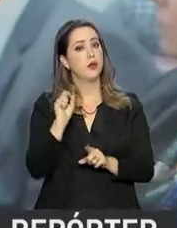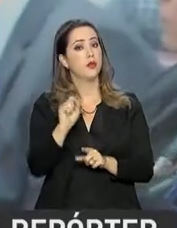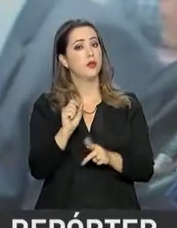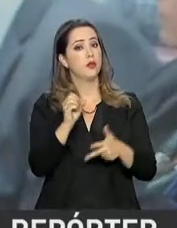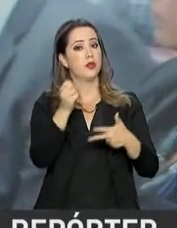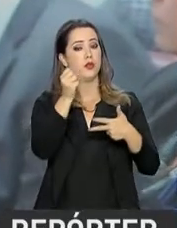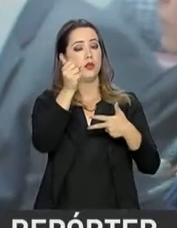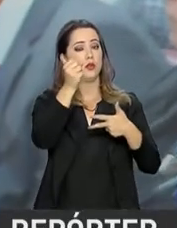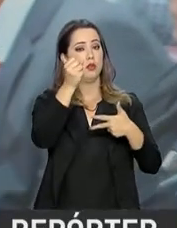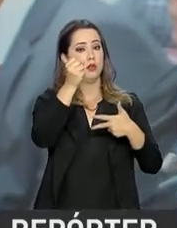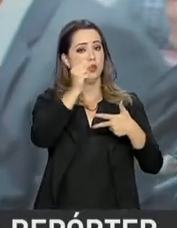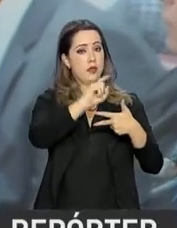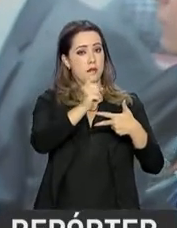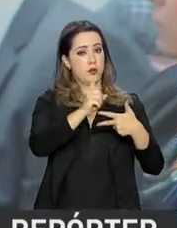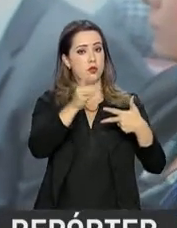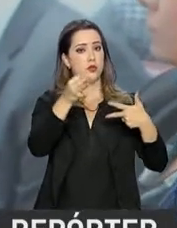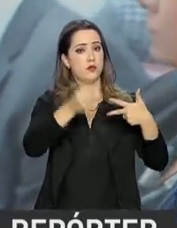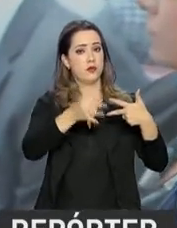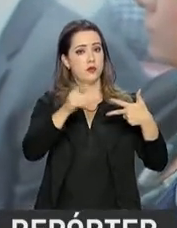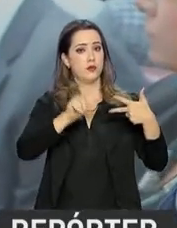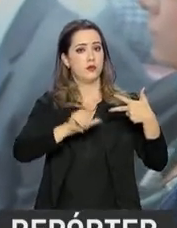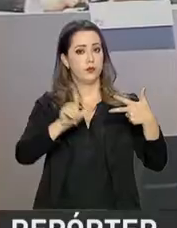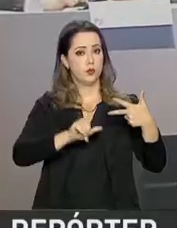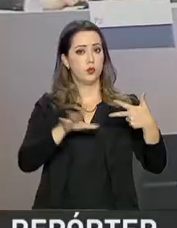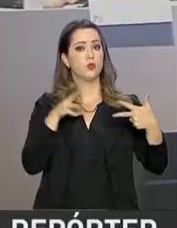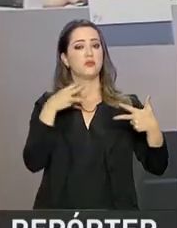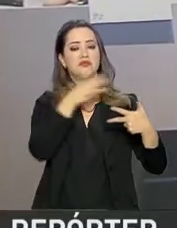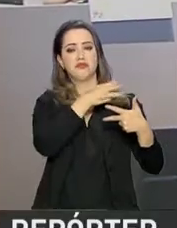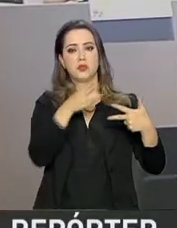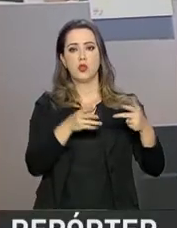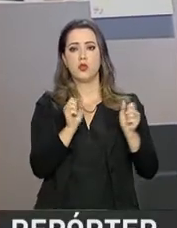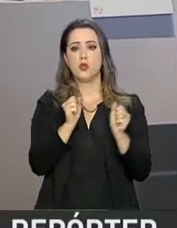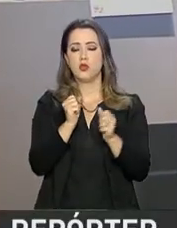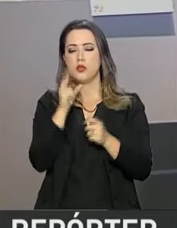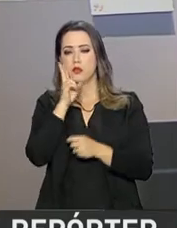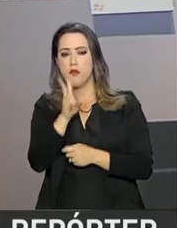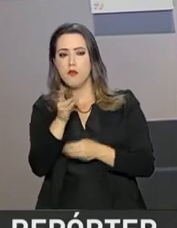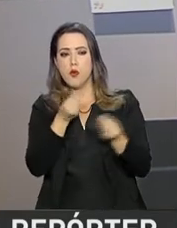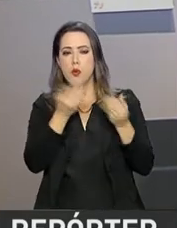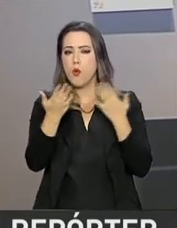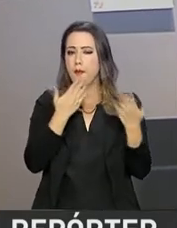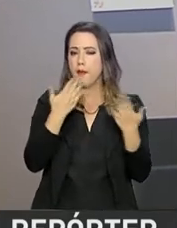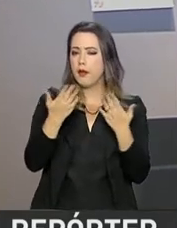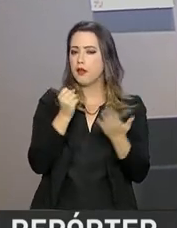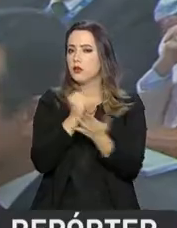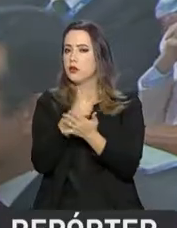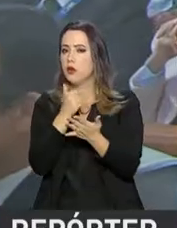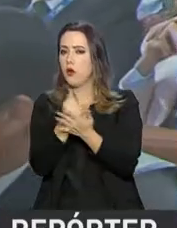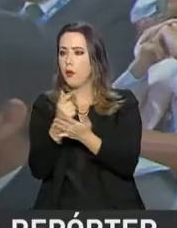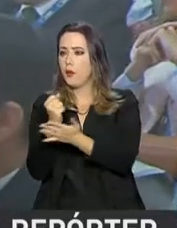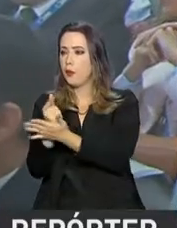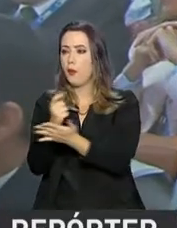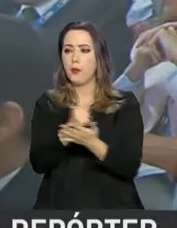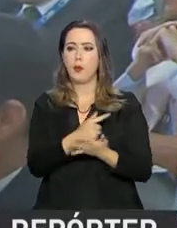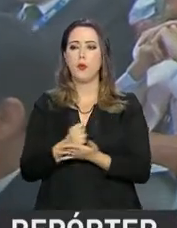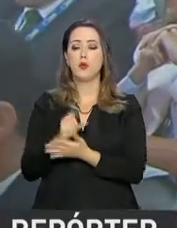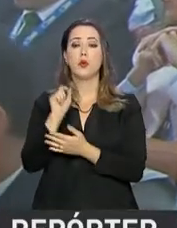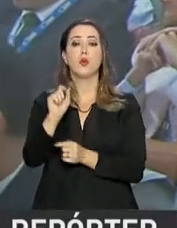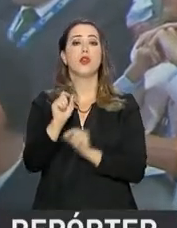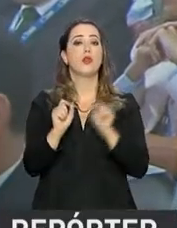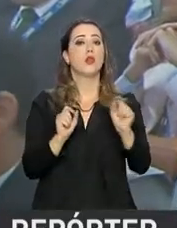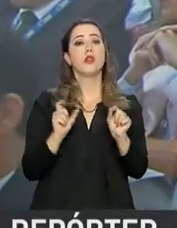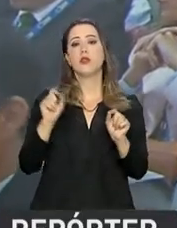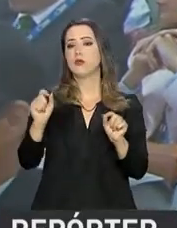a iniciativa padroniza os mais de 60 sistemas de compras públicas em uso no país e profissionaliza os